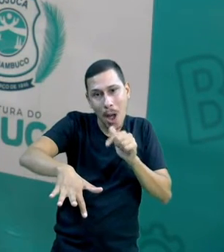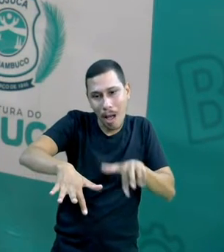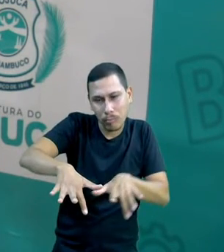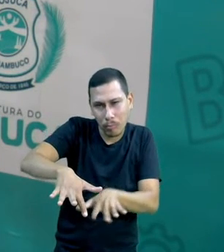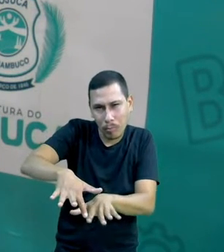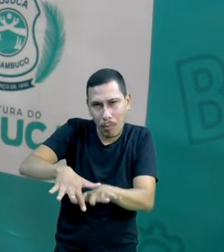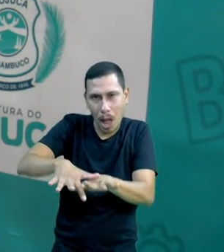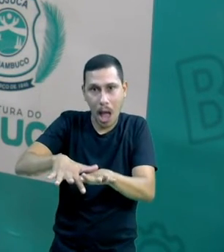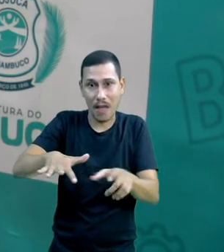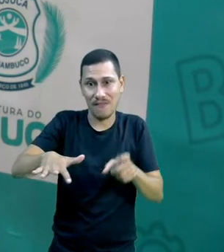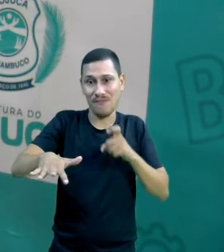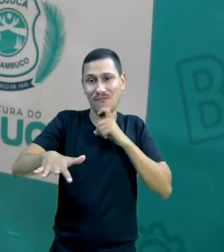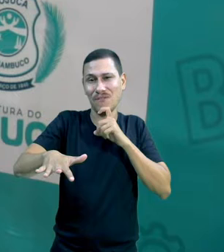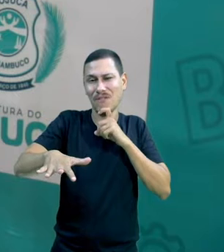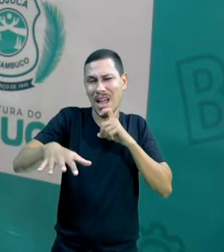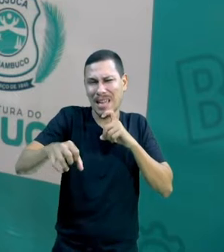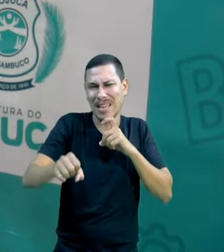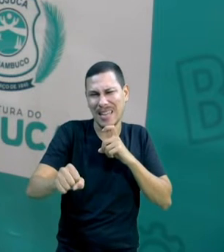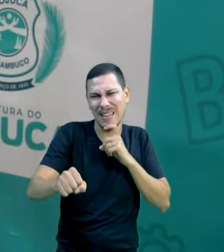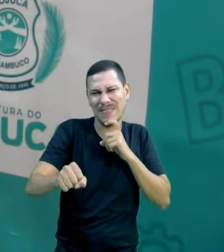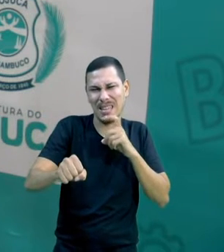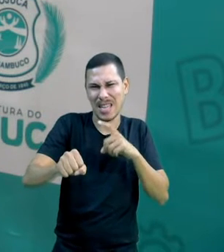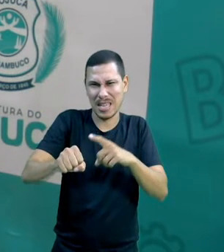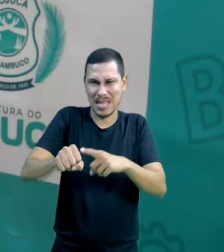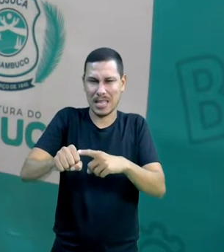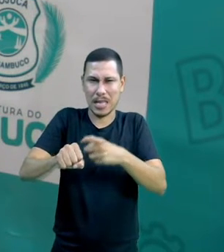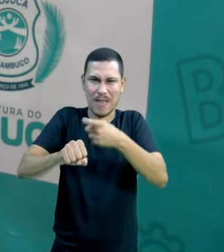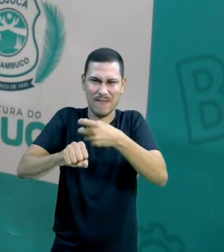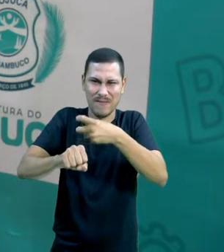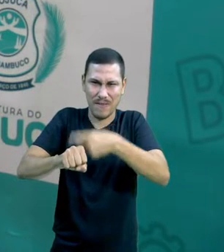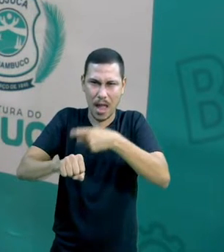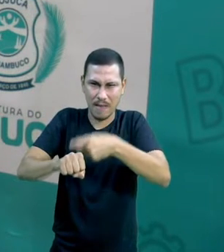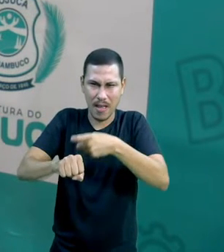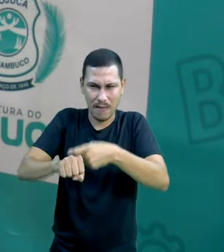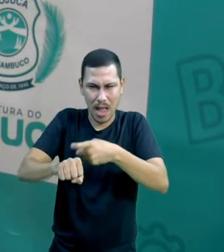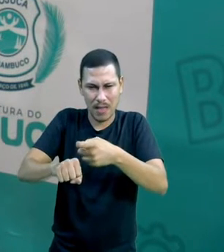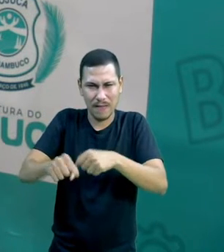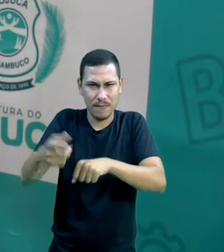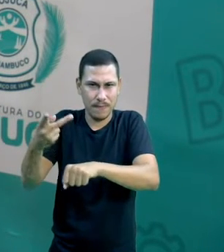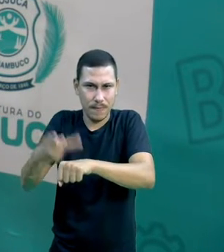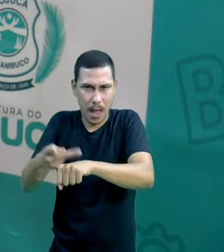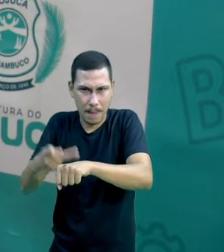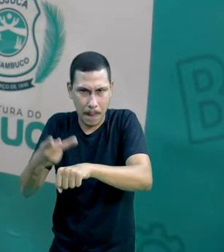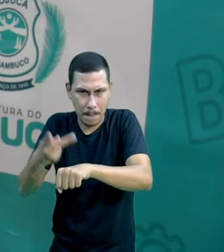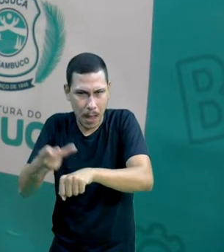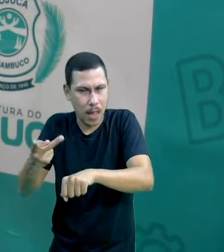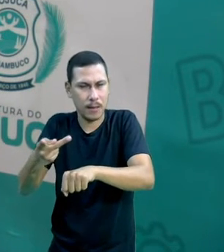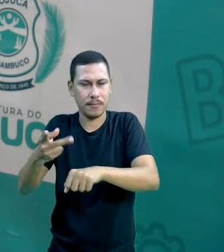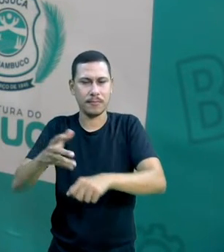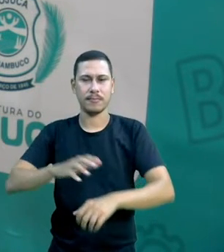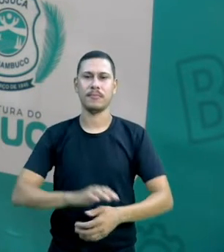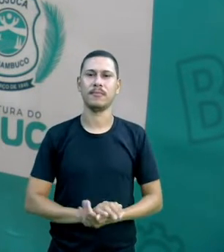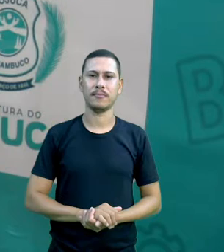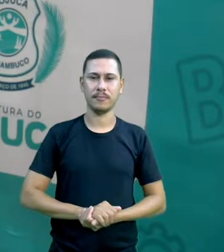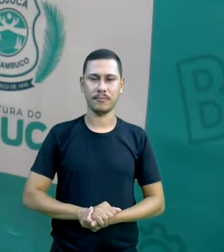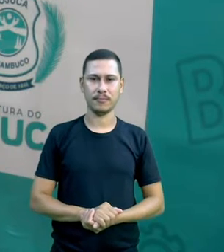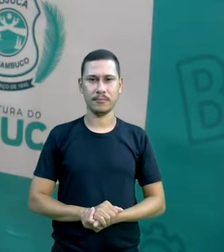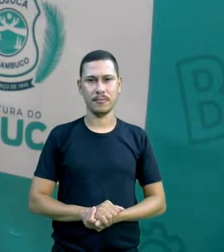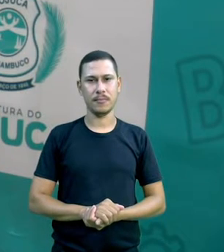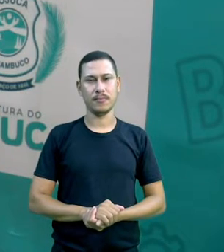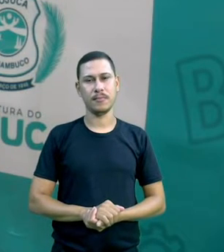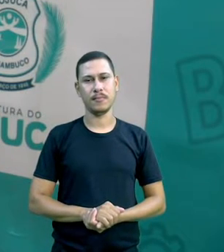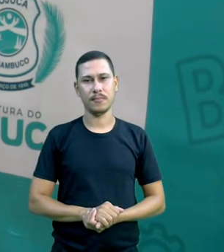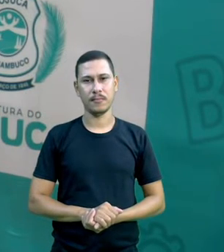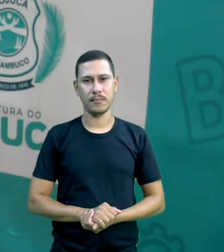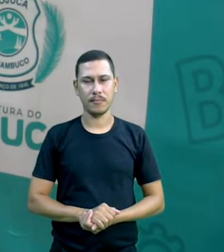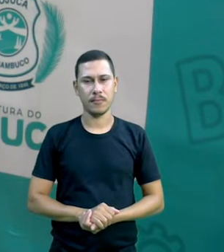muito rápido. E com isso, os gases que estão dentro da lava, eles escapam, formando